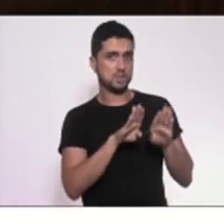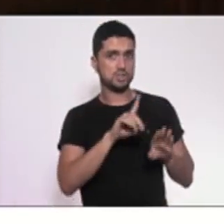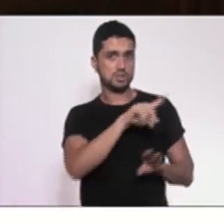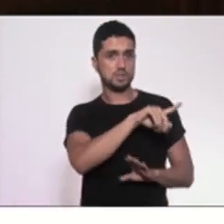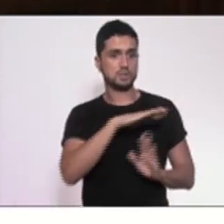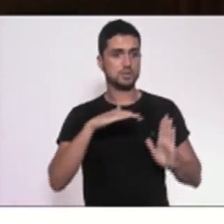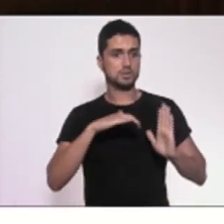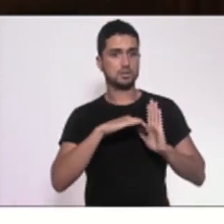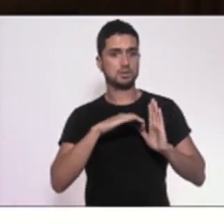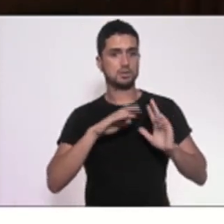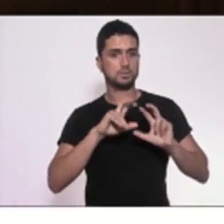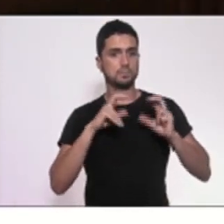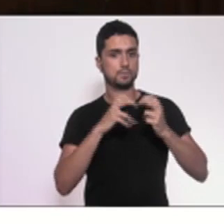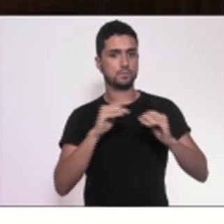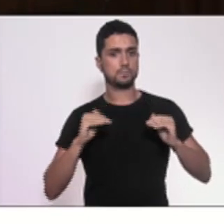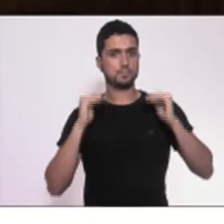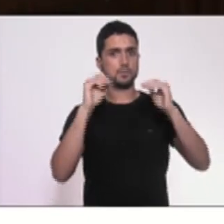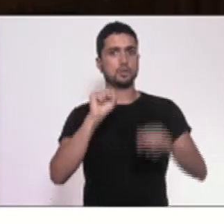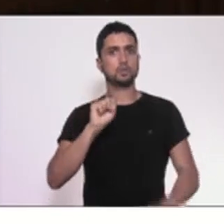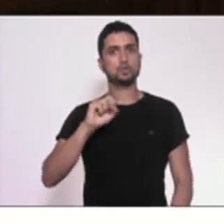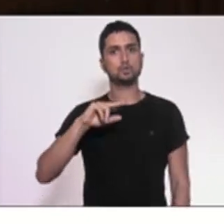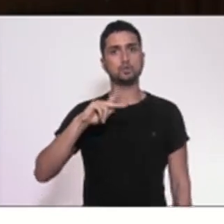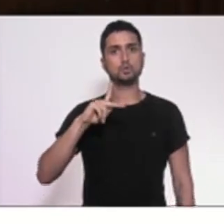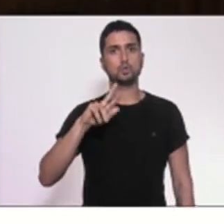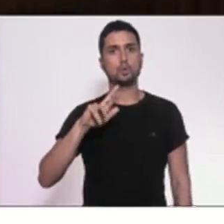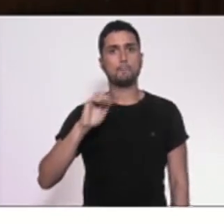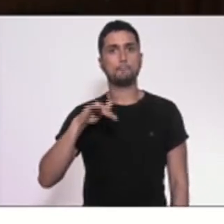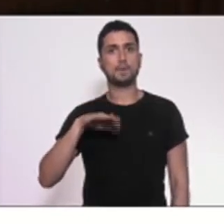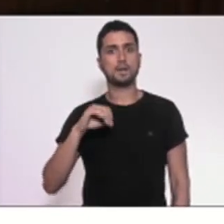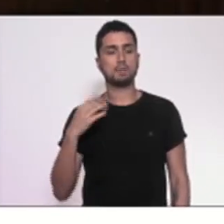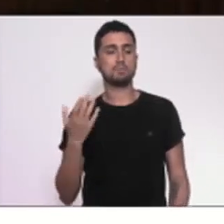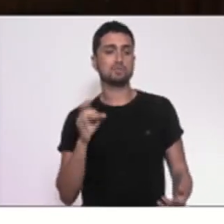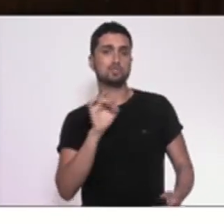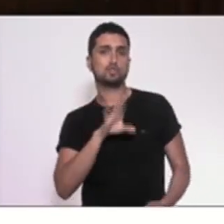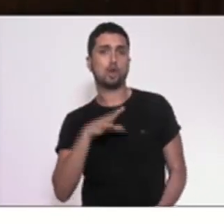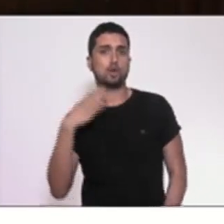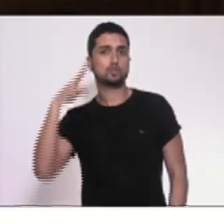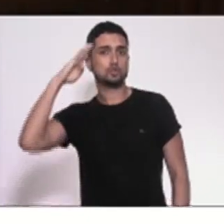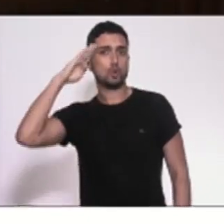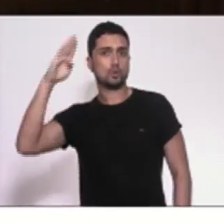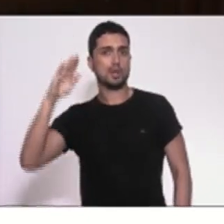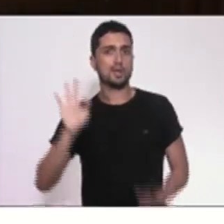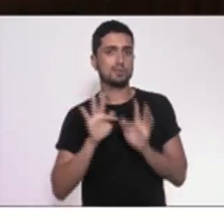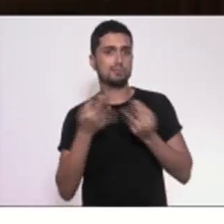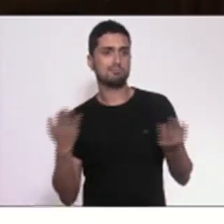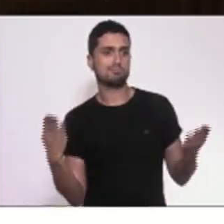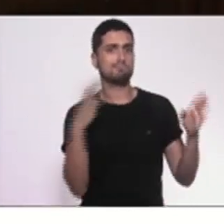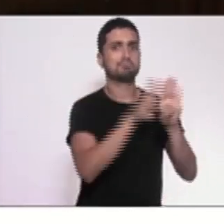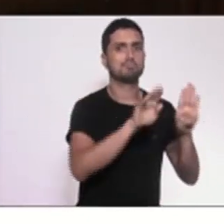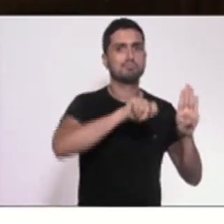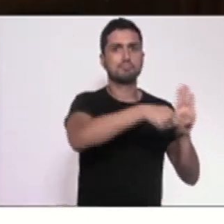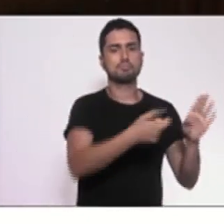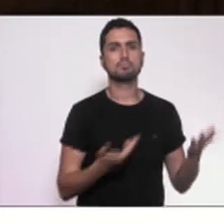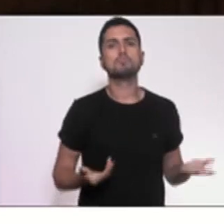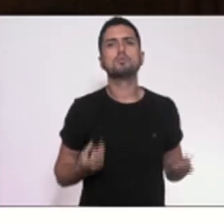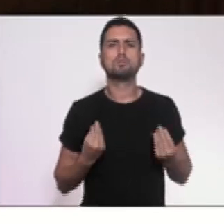contra a parede. Está ameaçando os ministros do Supremo que a qualquer momento uma decisão pode não ser